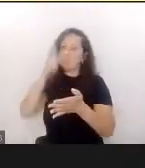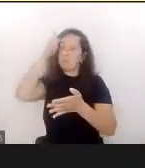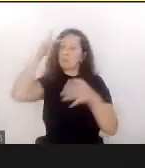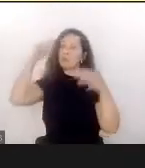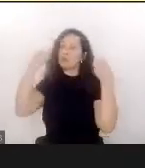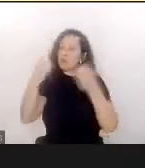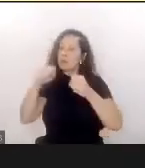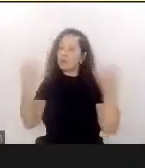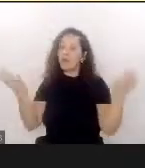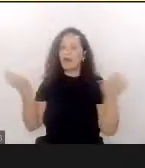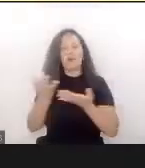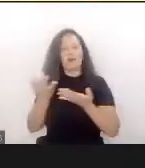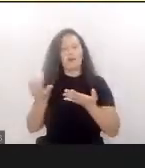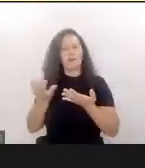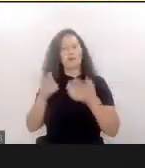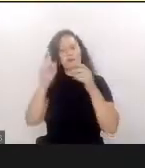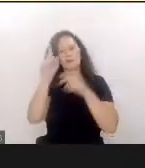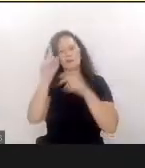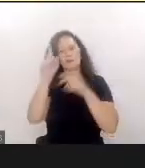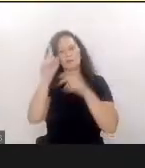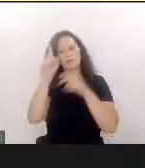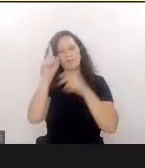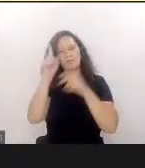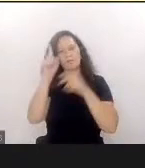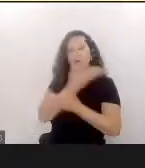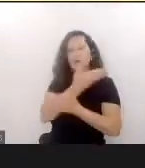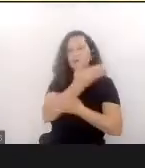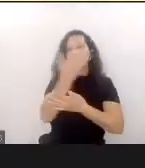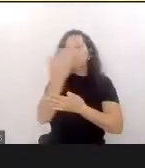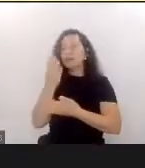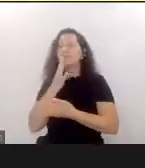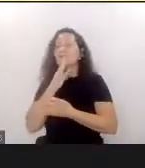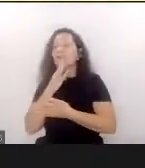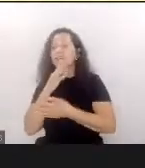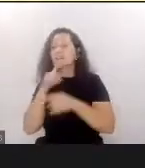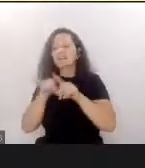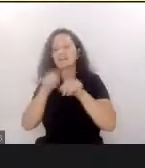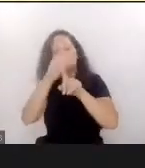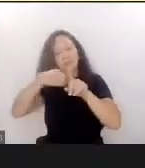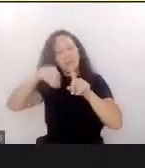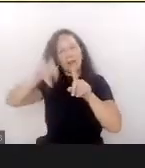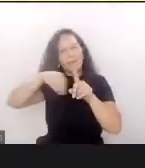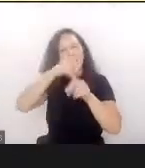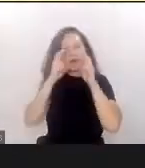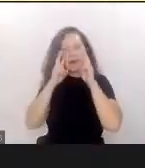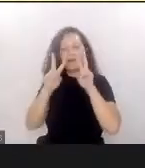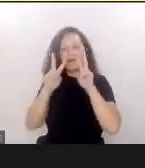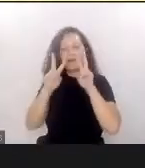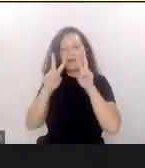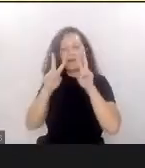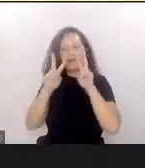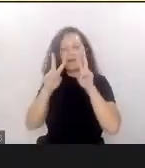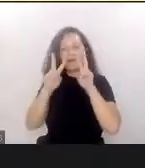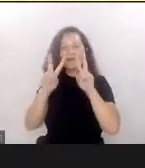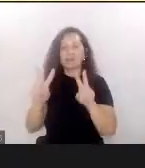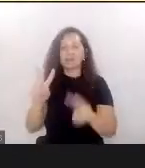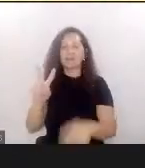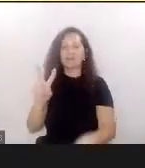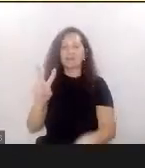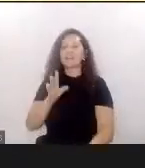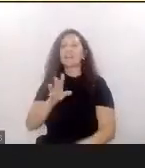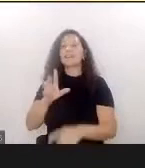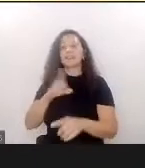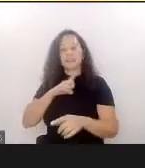vocês a entrarem na iniciativa, compartilharem a visão que vocês têm sobre o nosso futuro pós-pandemia e